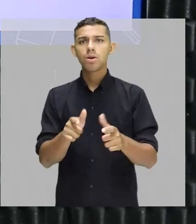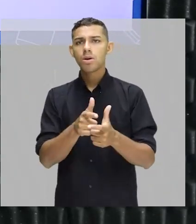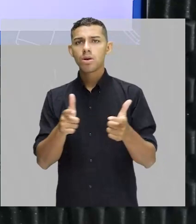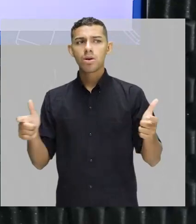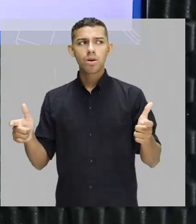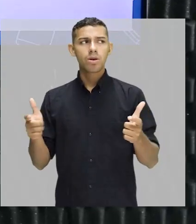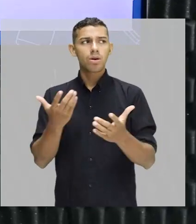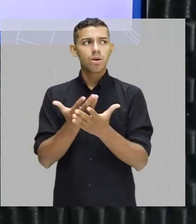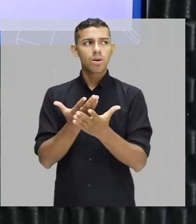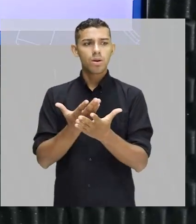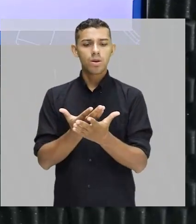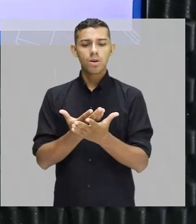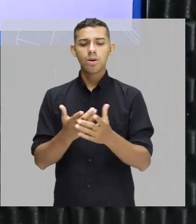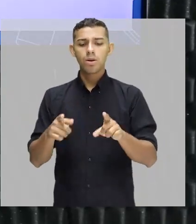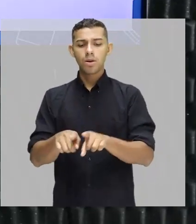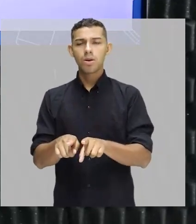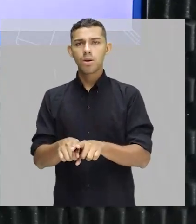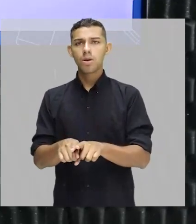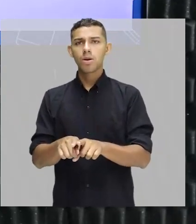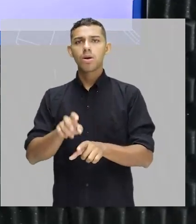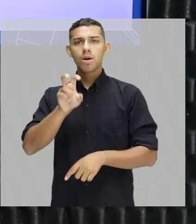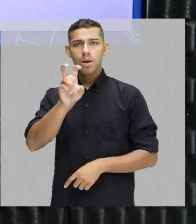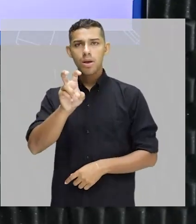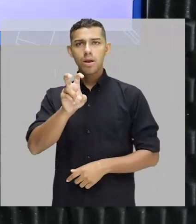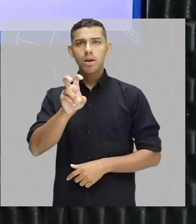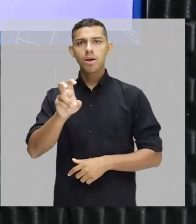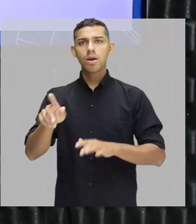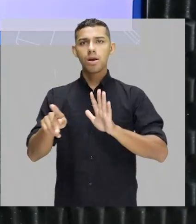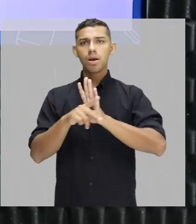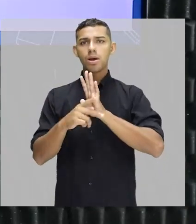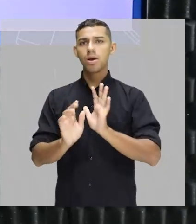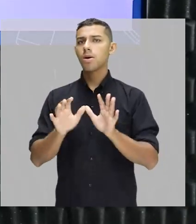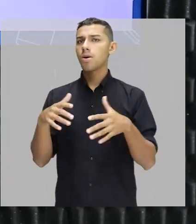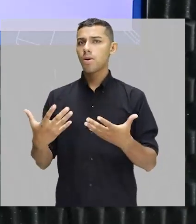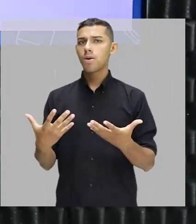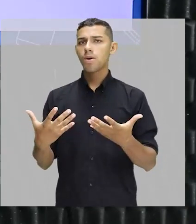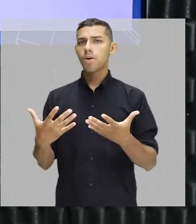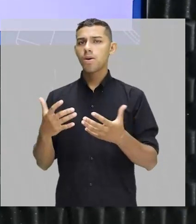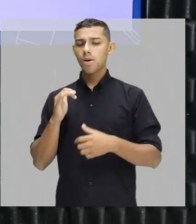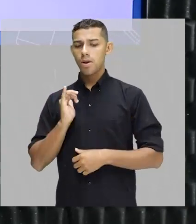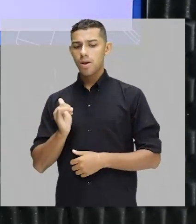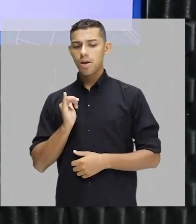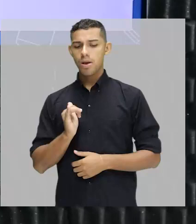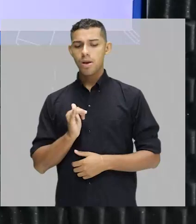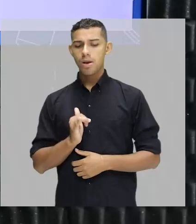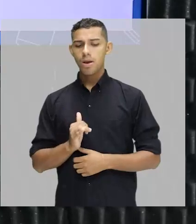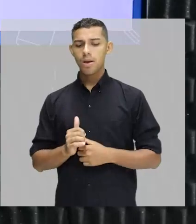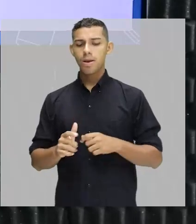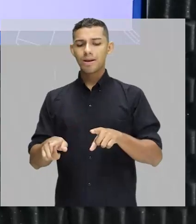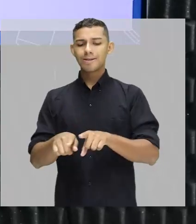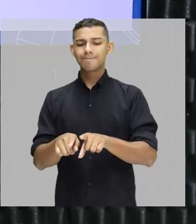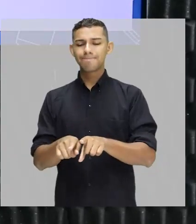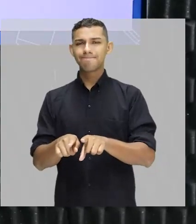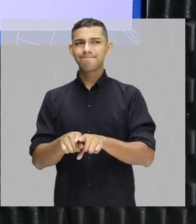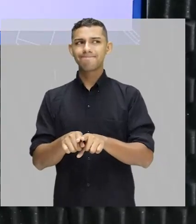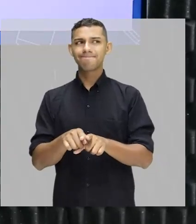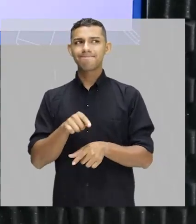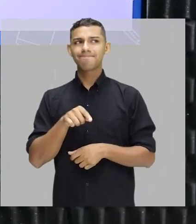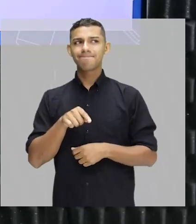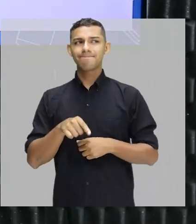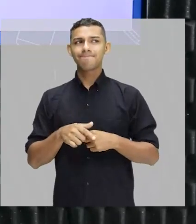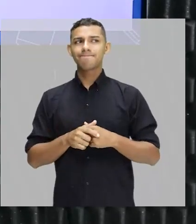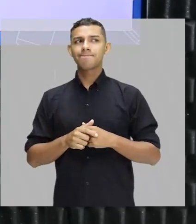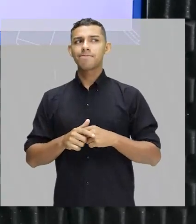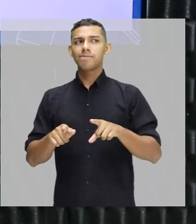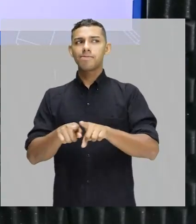na internet, essas 5 categorias, que são qual? A categoria narrativa, descritiva,